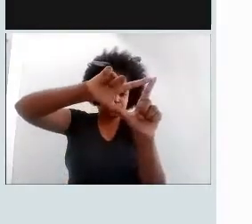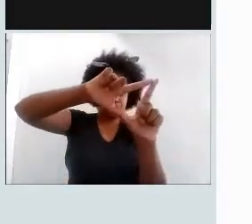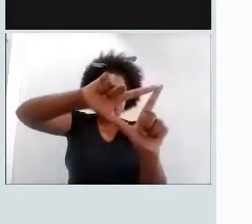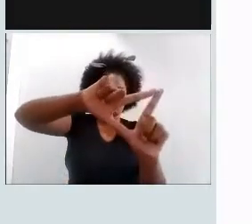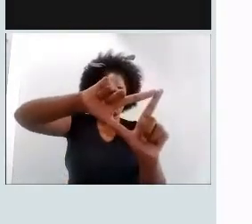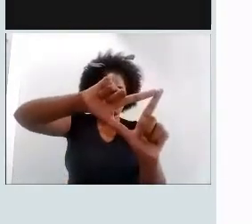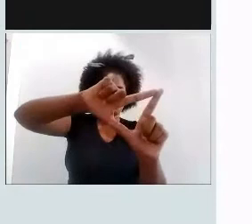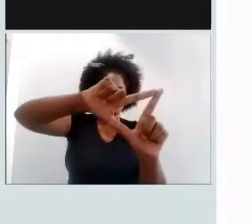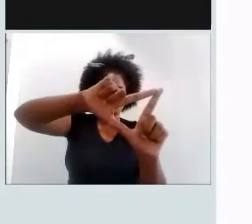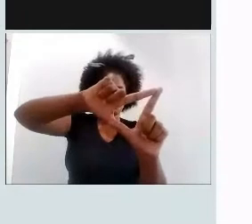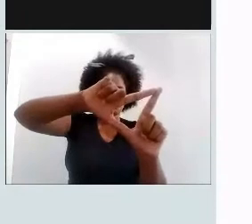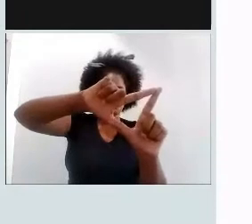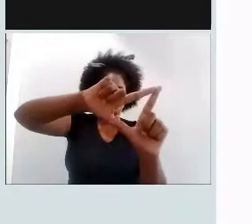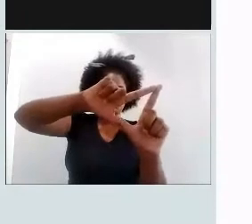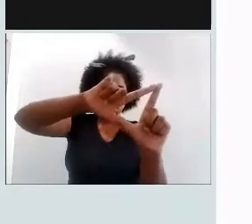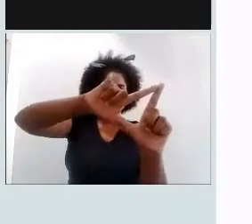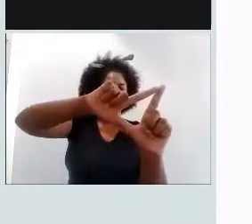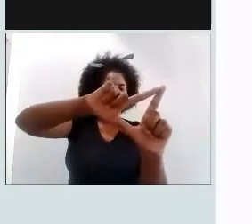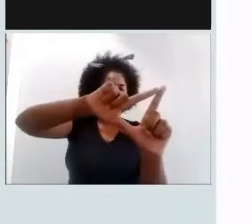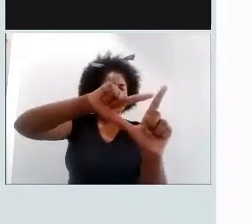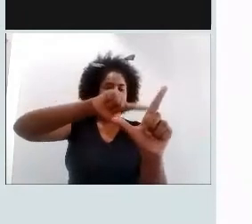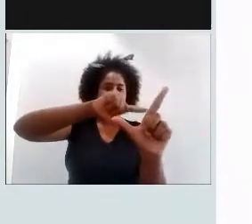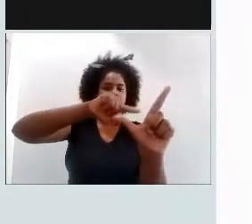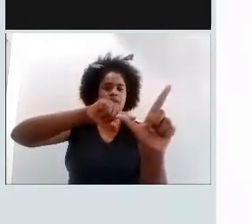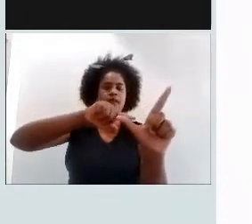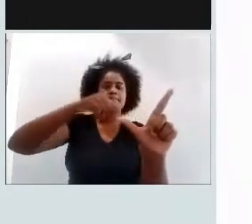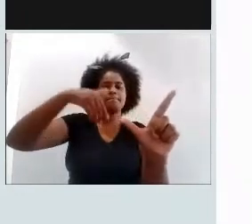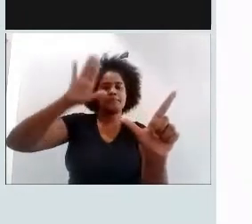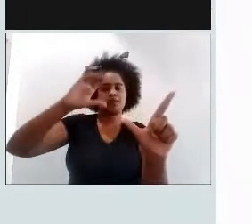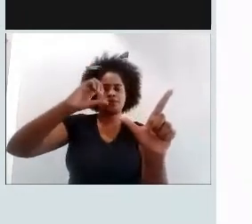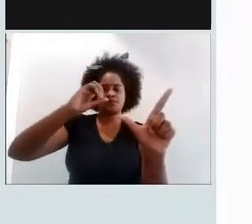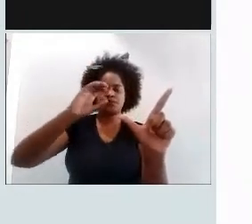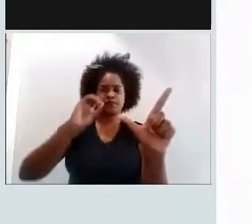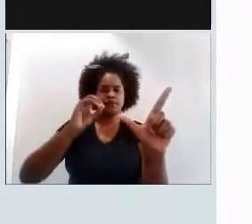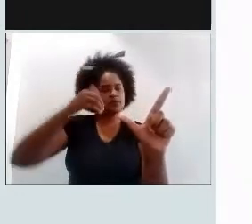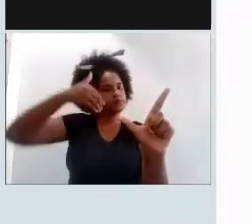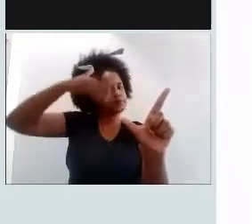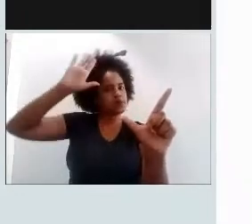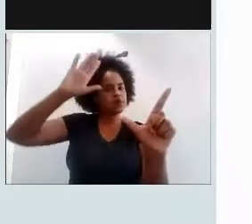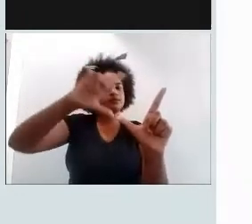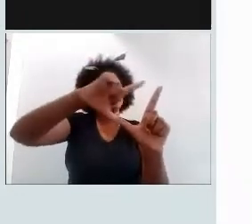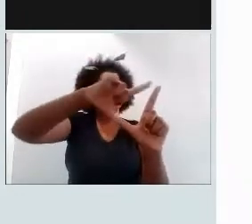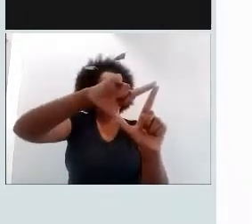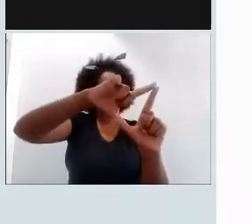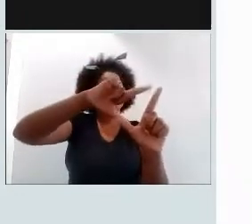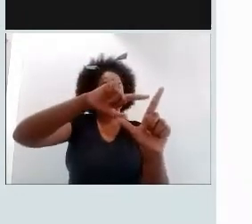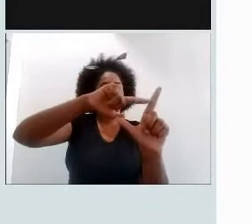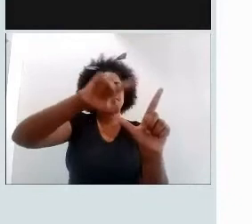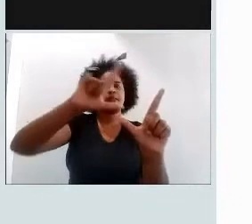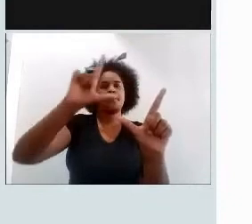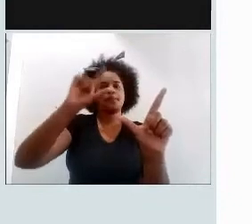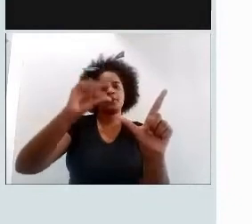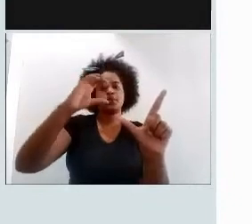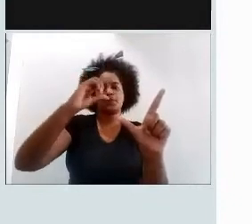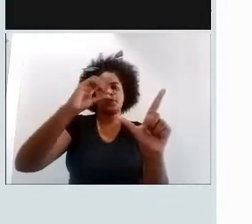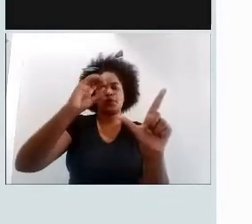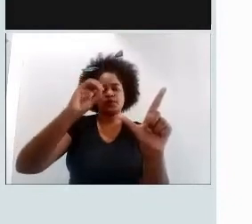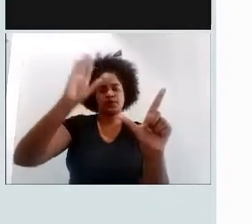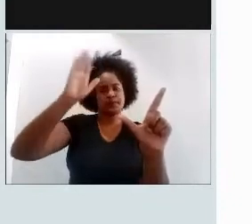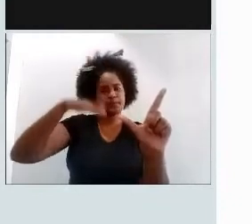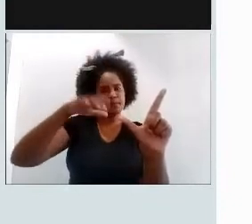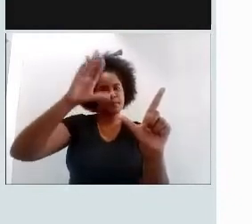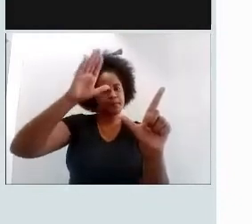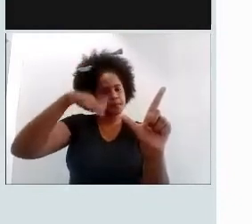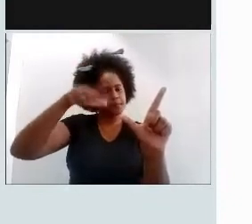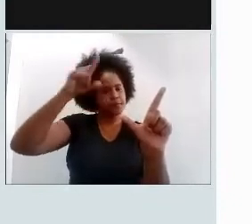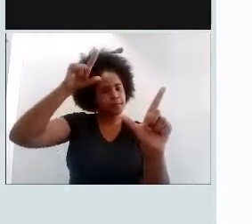né? Na lógica é bem notável. Então vocês estão vendo aí, ó, um ângulo de